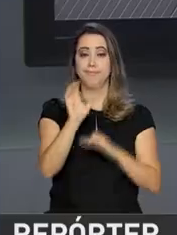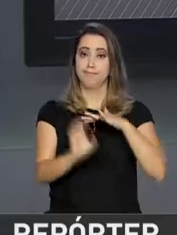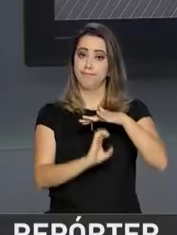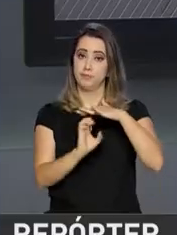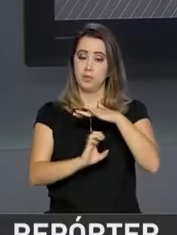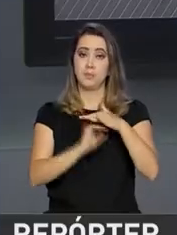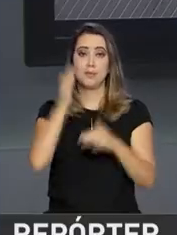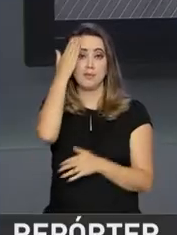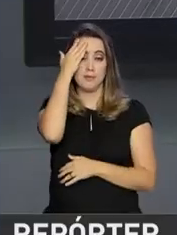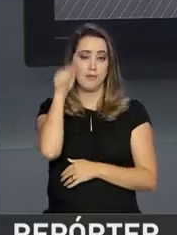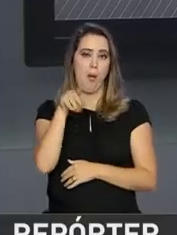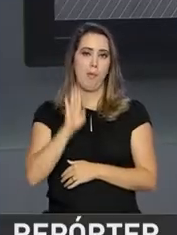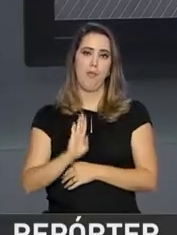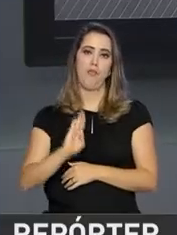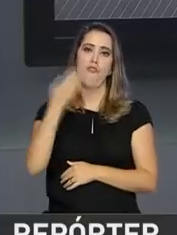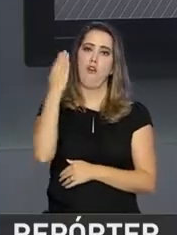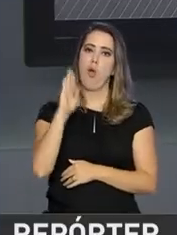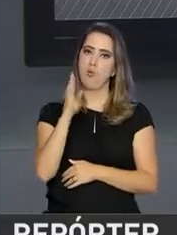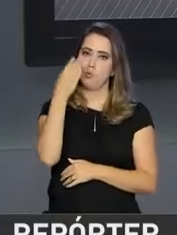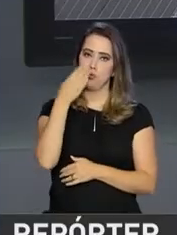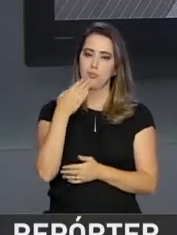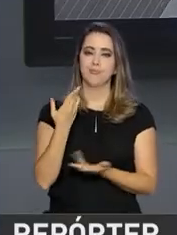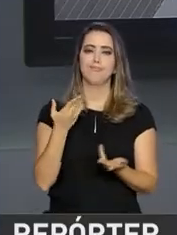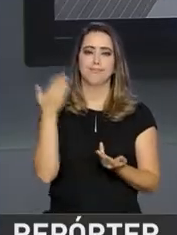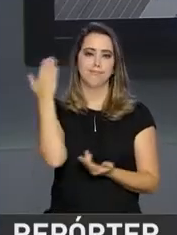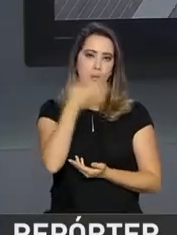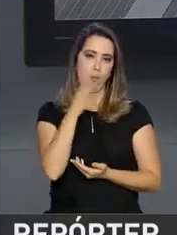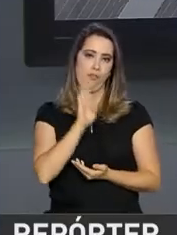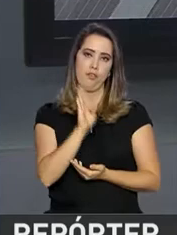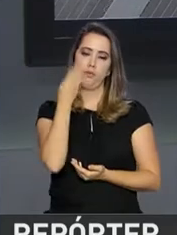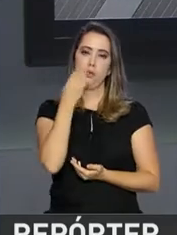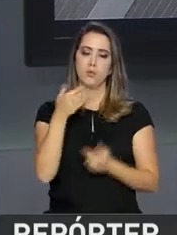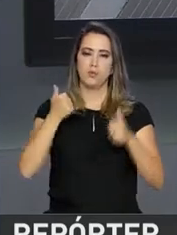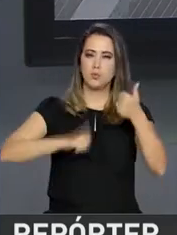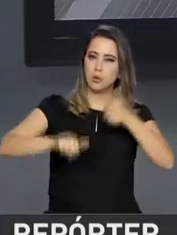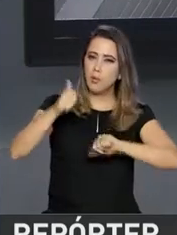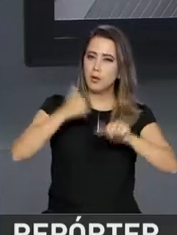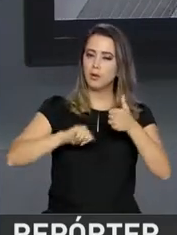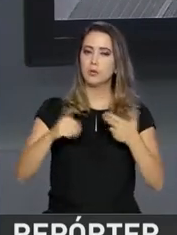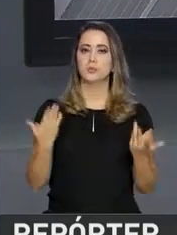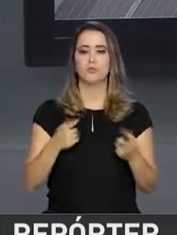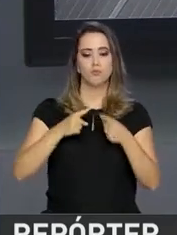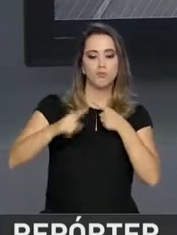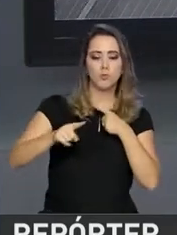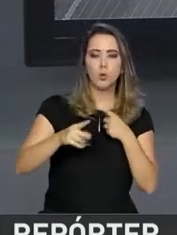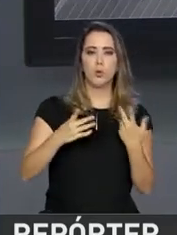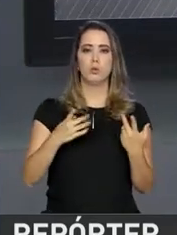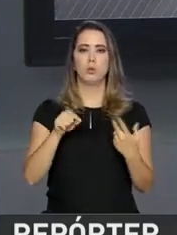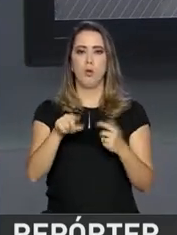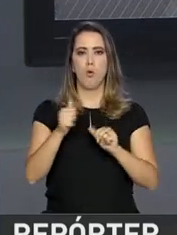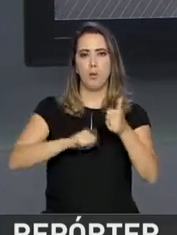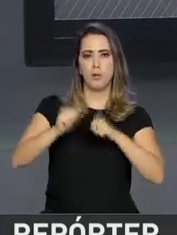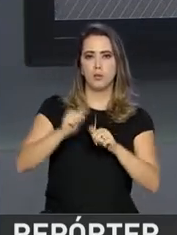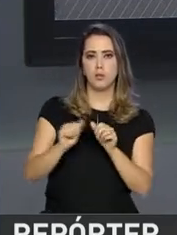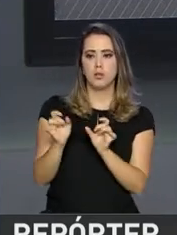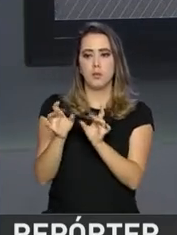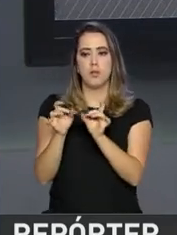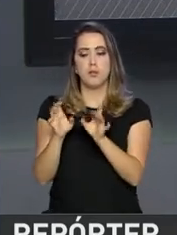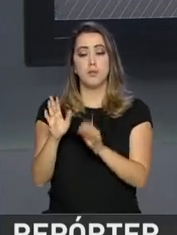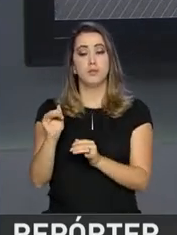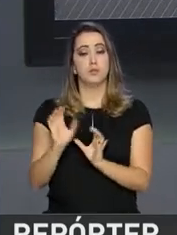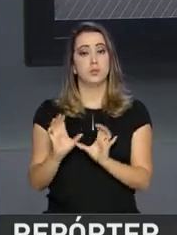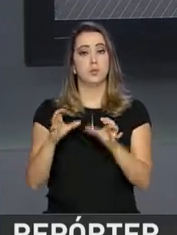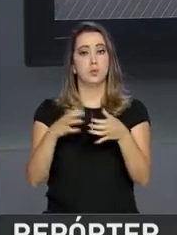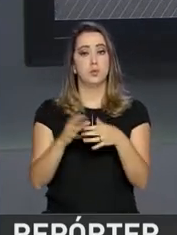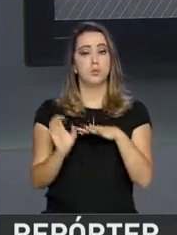O Ministério da Agricultura anunciou que vai suspender o credenciamento dos laboratórios investigados e também a exportação das empresas